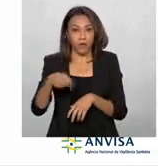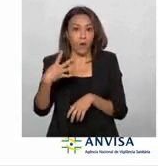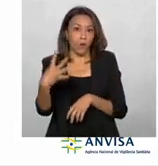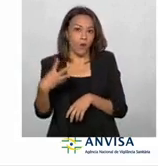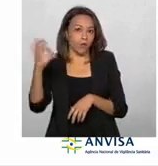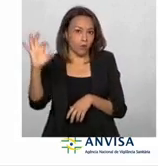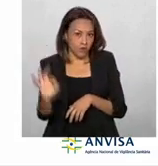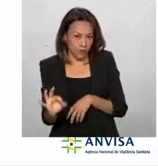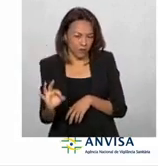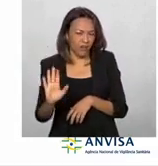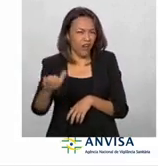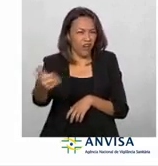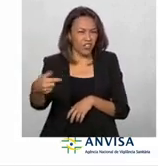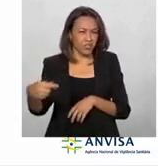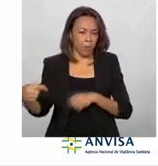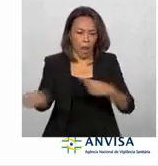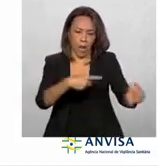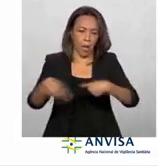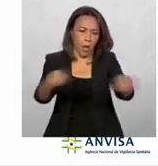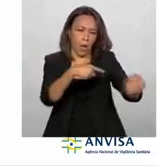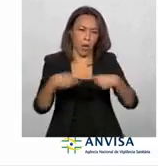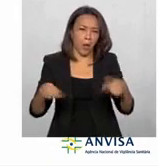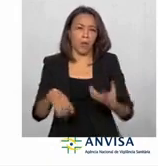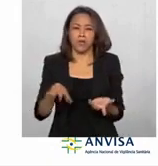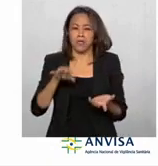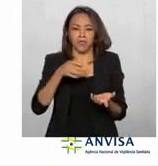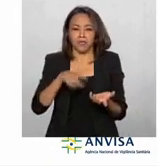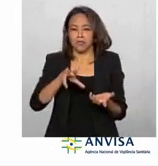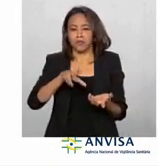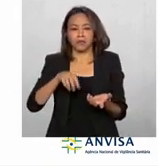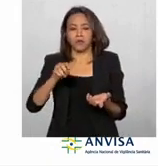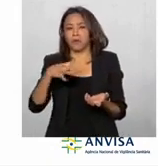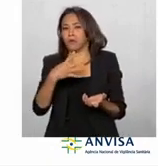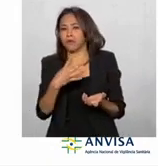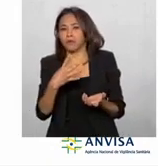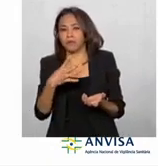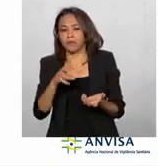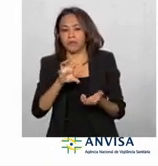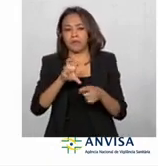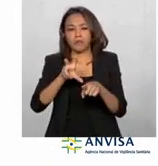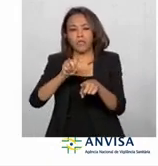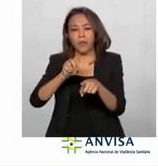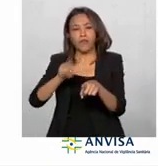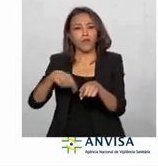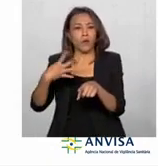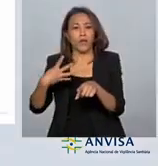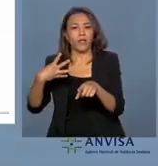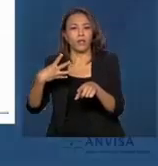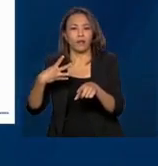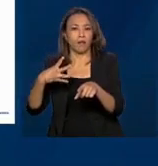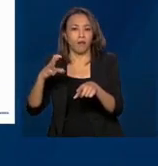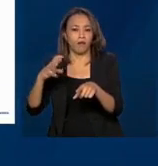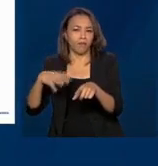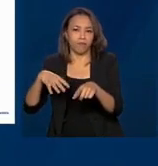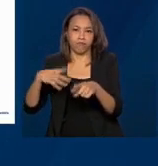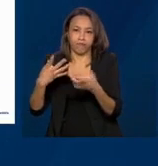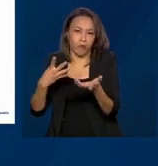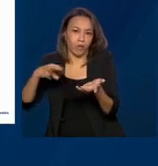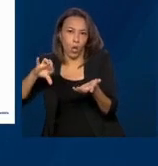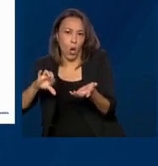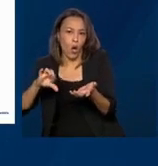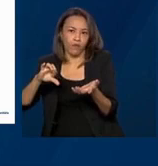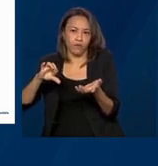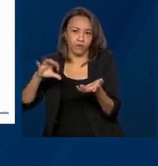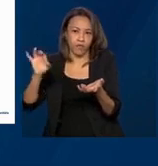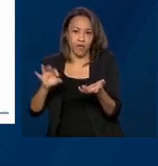entrar em polêmica, gente, de 50,39 ou 40, isso foi só uma regra de arredondamento, porque muita